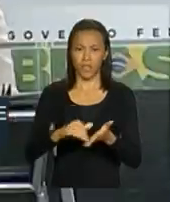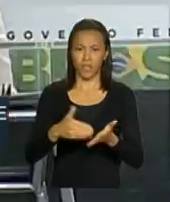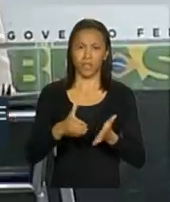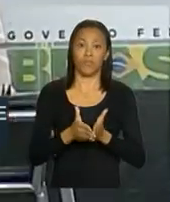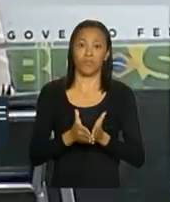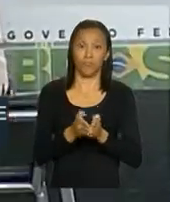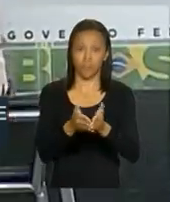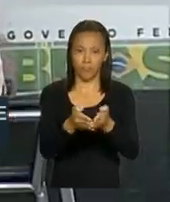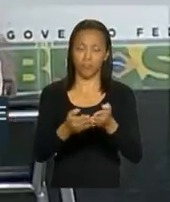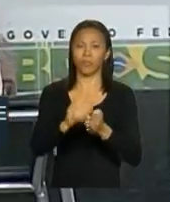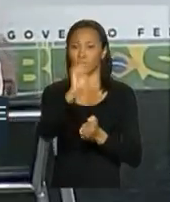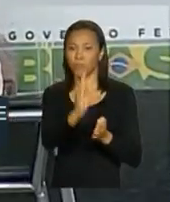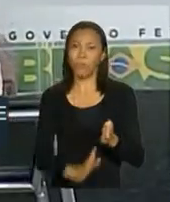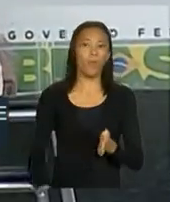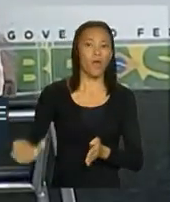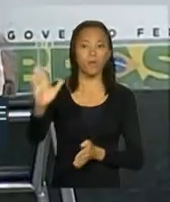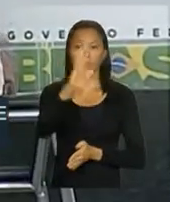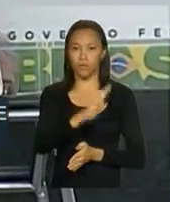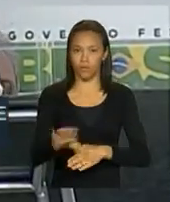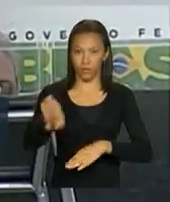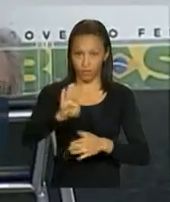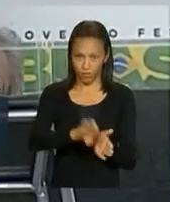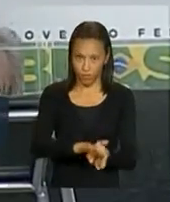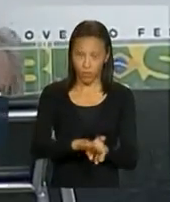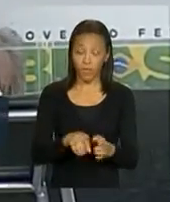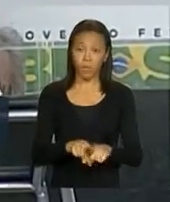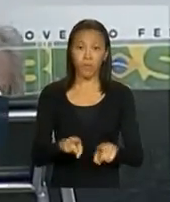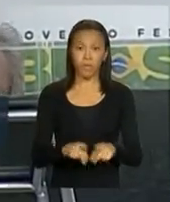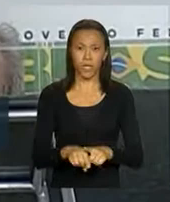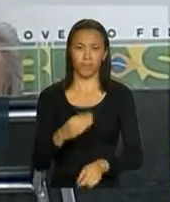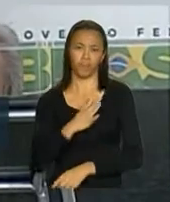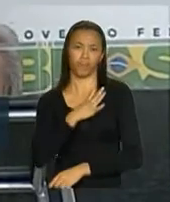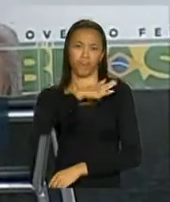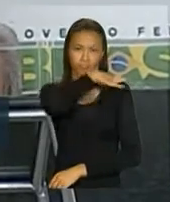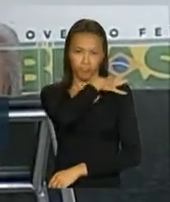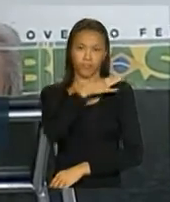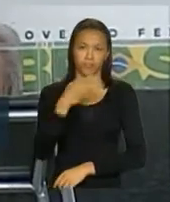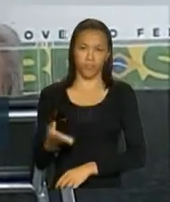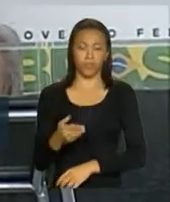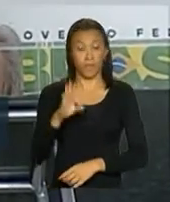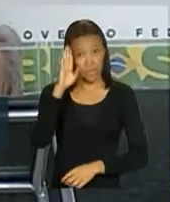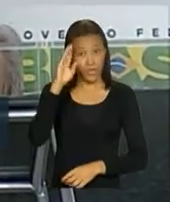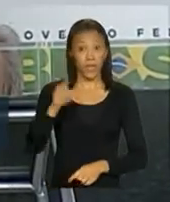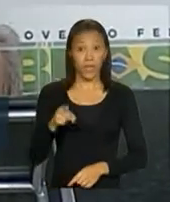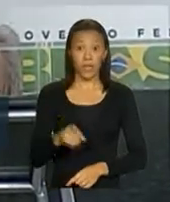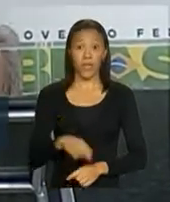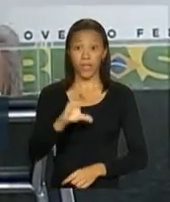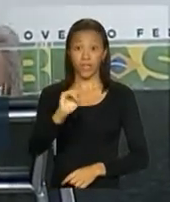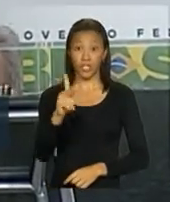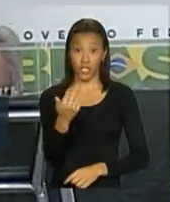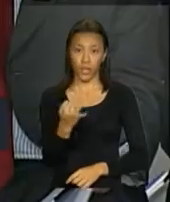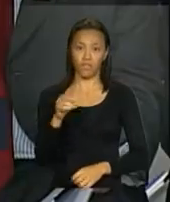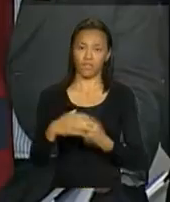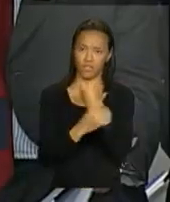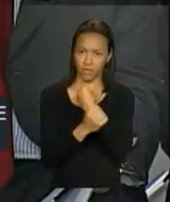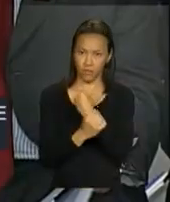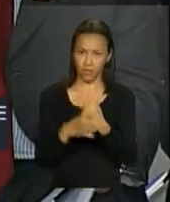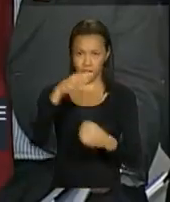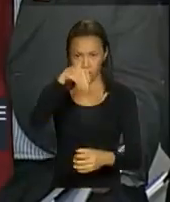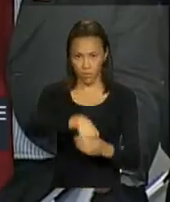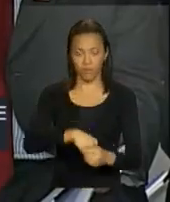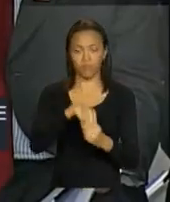Brasil, o general de Exército, José Elito, que é o ministro-chefe de Gabinete de Segurança